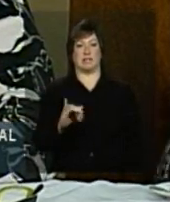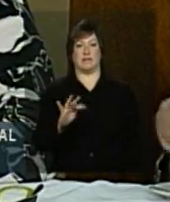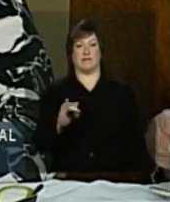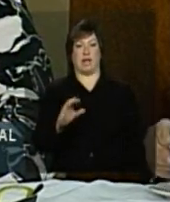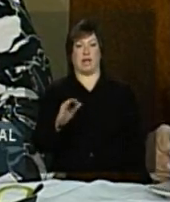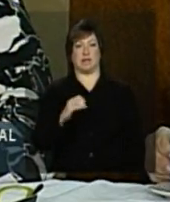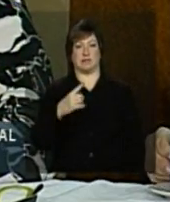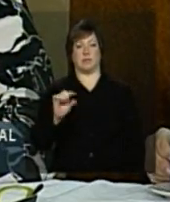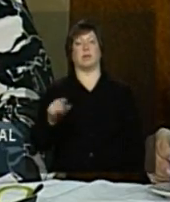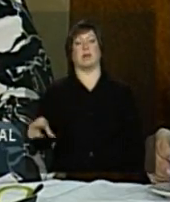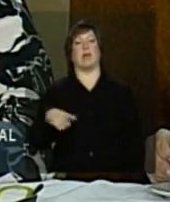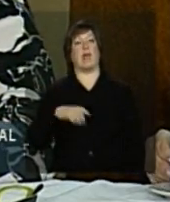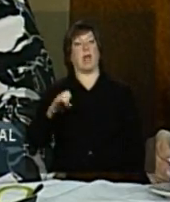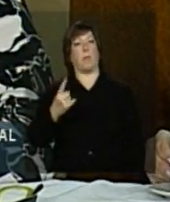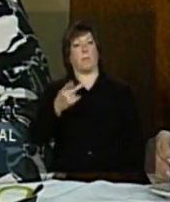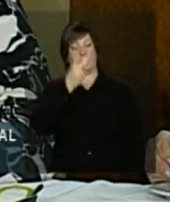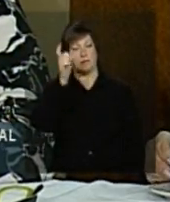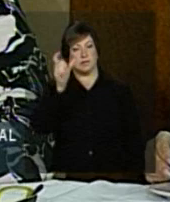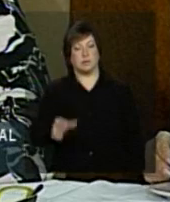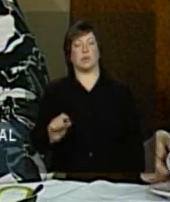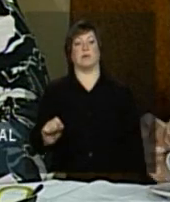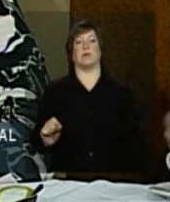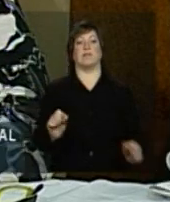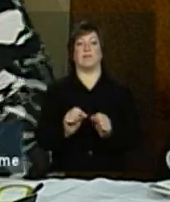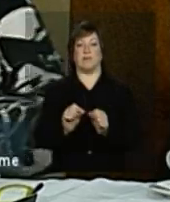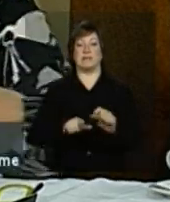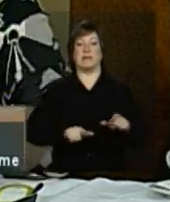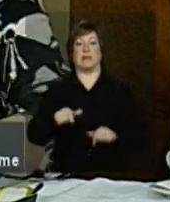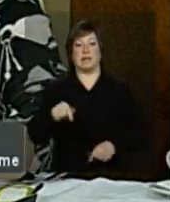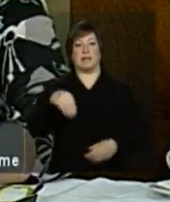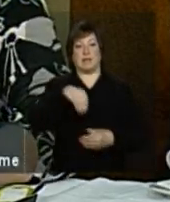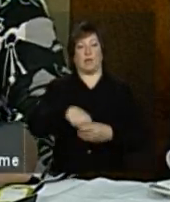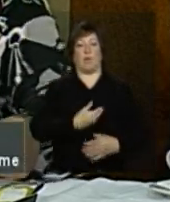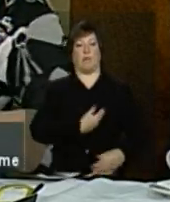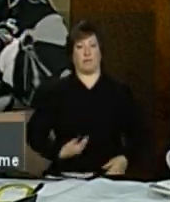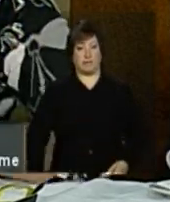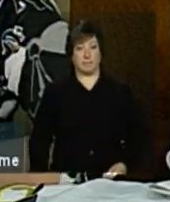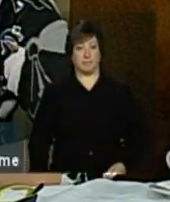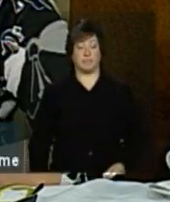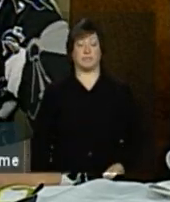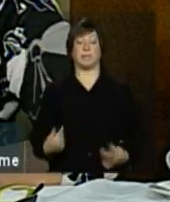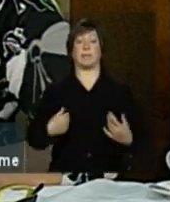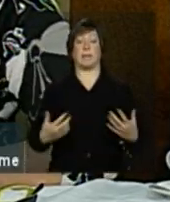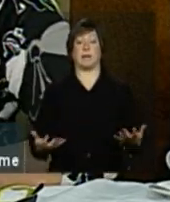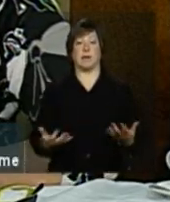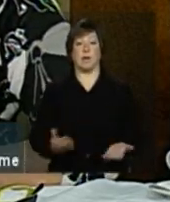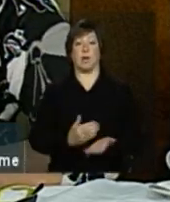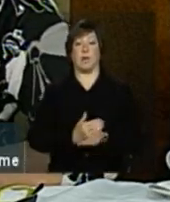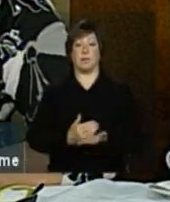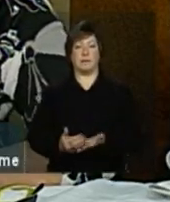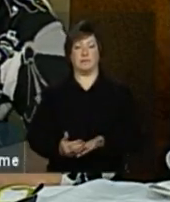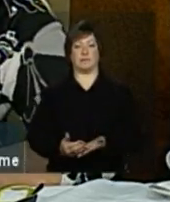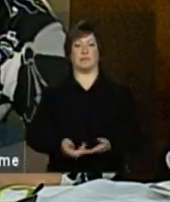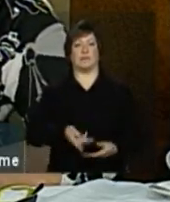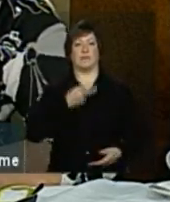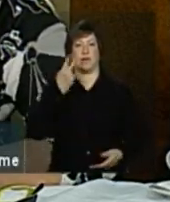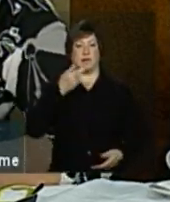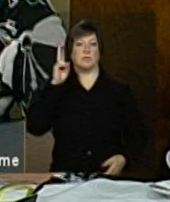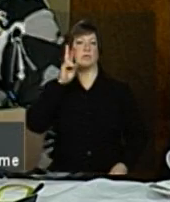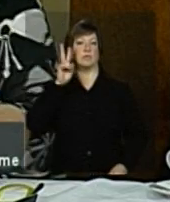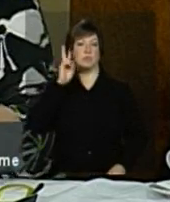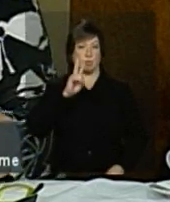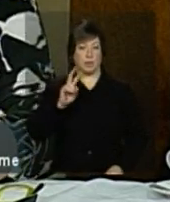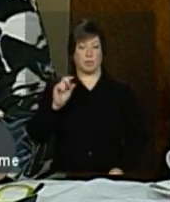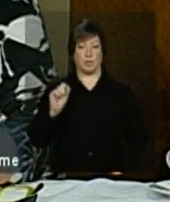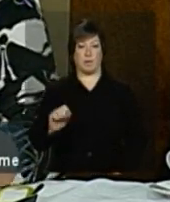também é uma das pessoas que trata dessa dessa agenda dentro do governo queria começar fazendo uma referência eh